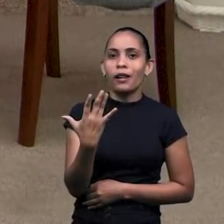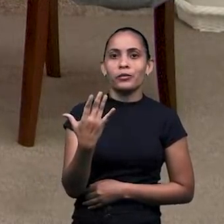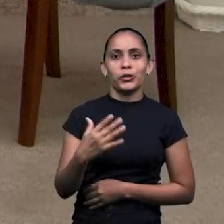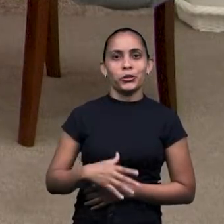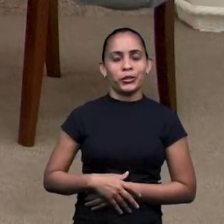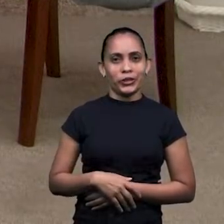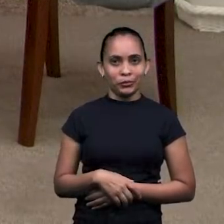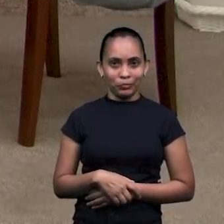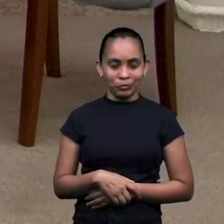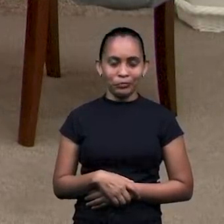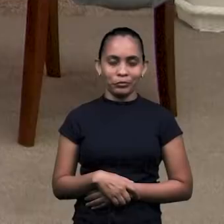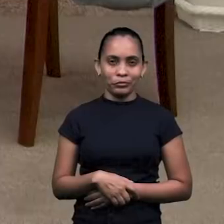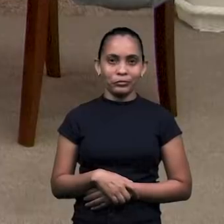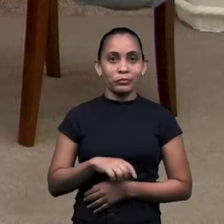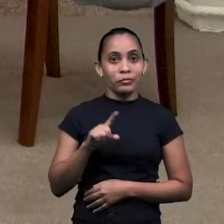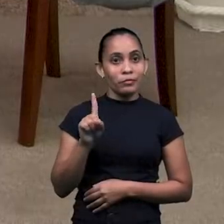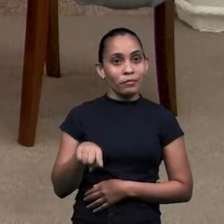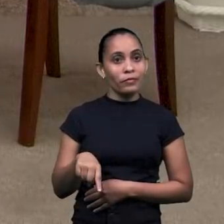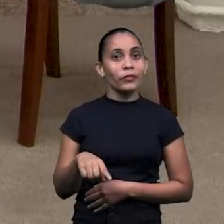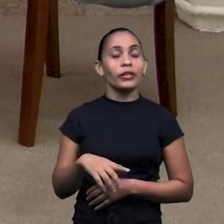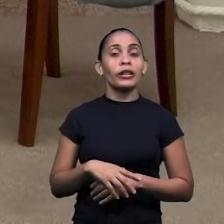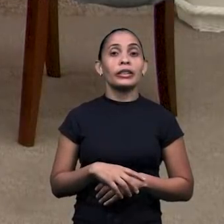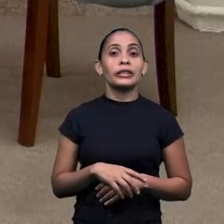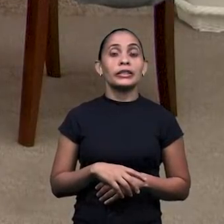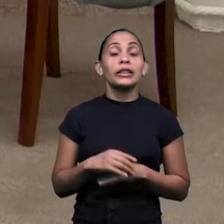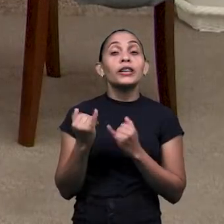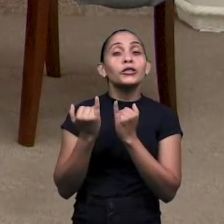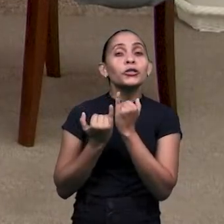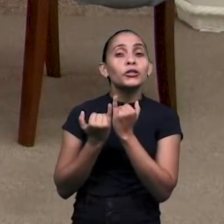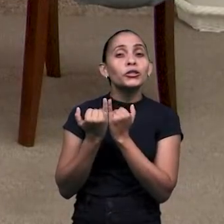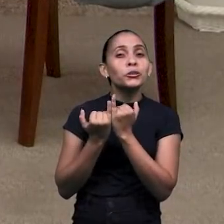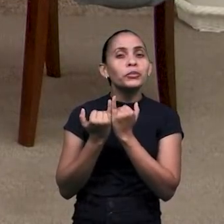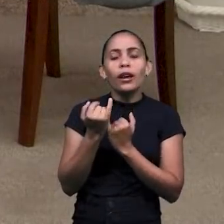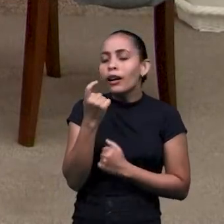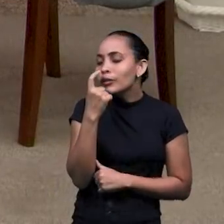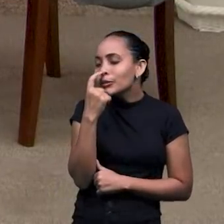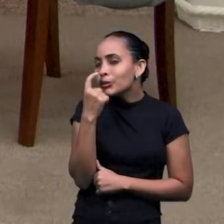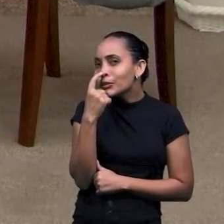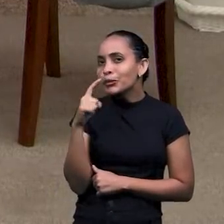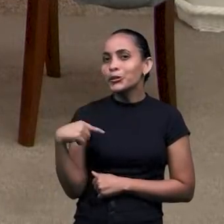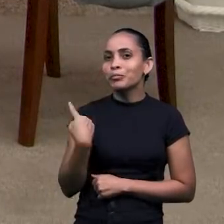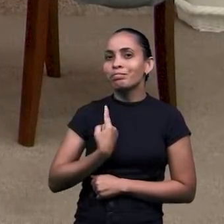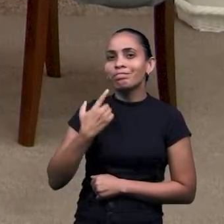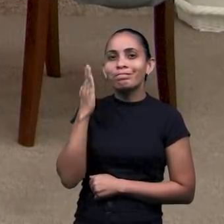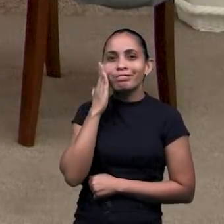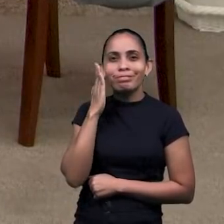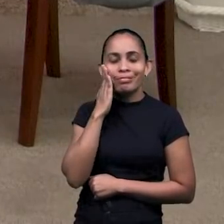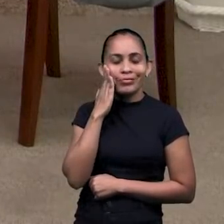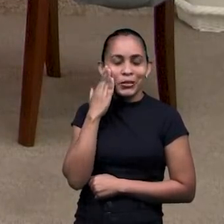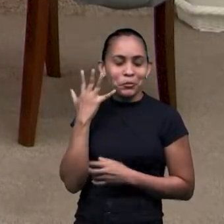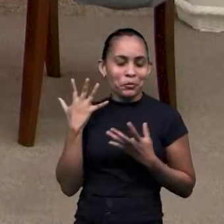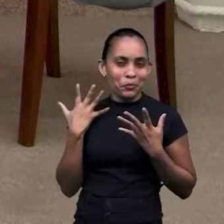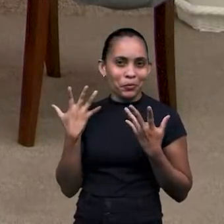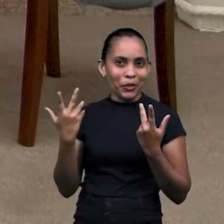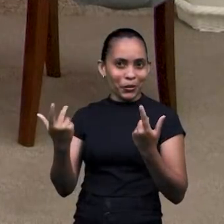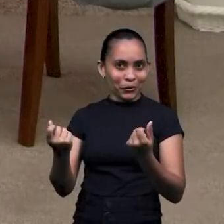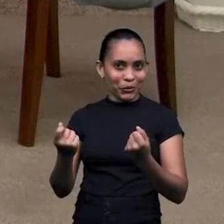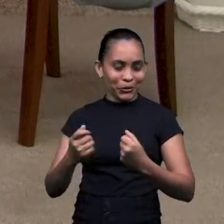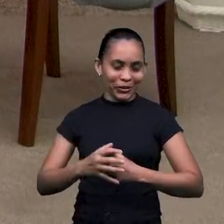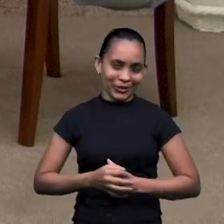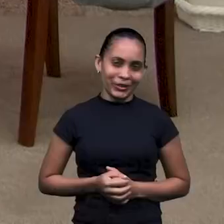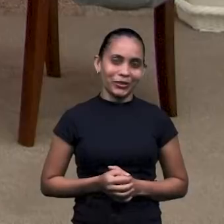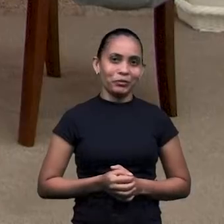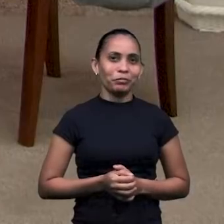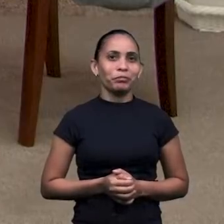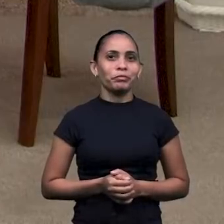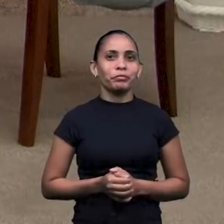essa intimidade com o Senhor. Né? E é essa intimidade que está nos levando a cada dia mais a essa profundidade. Né? Louvado seja o nome do